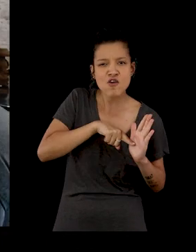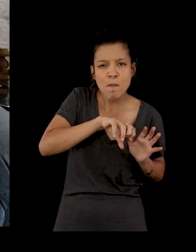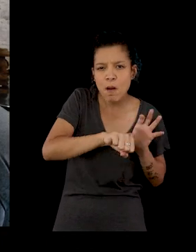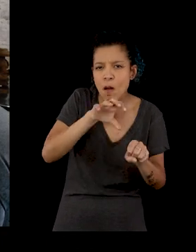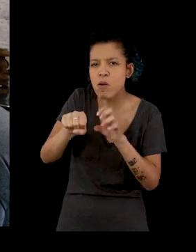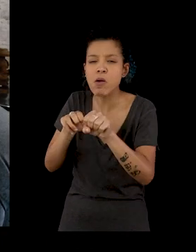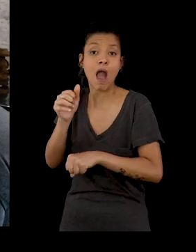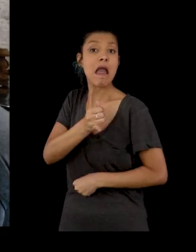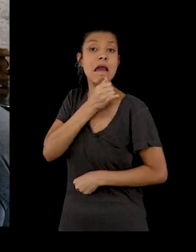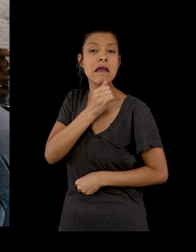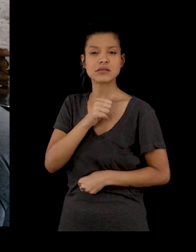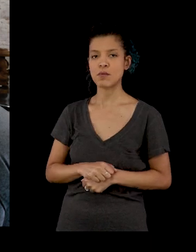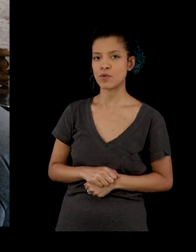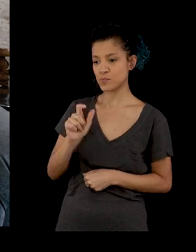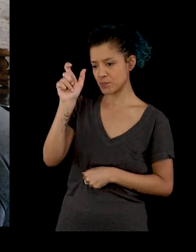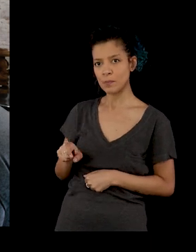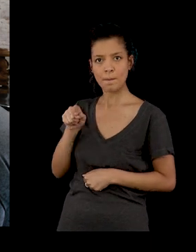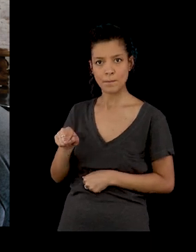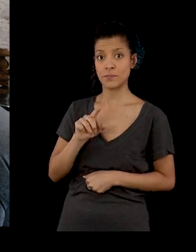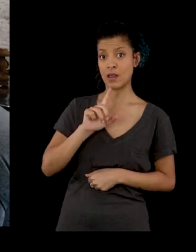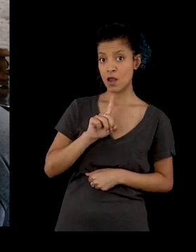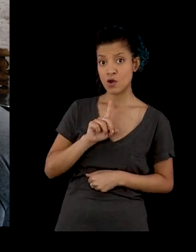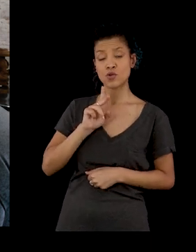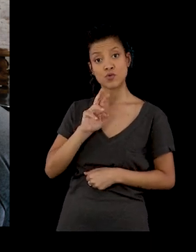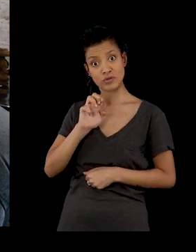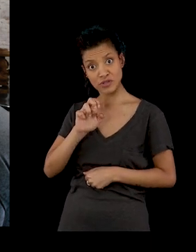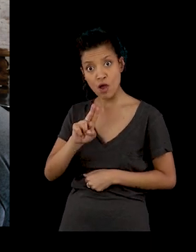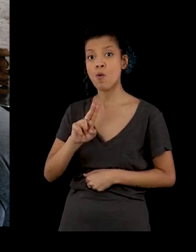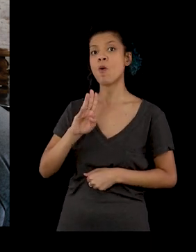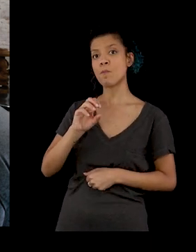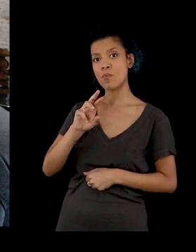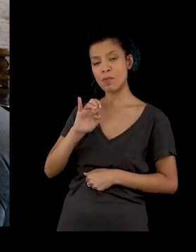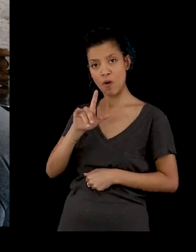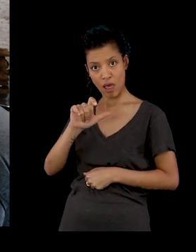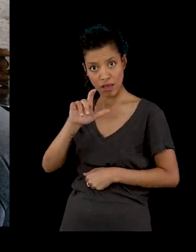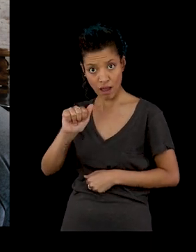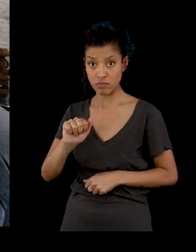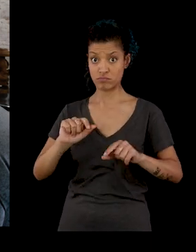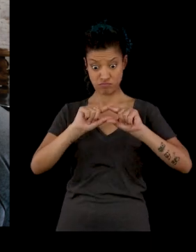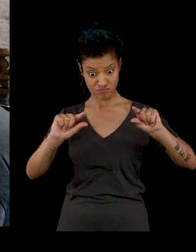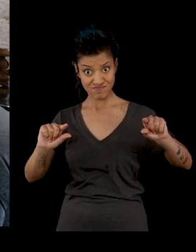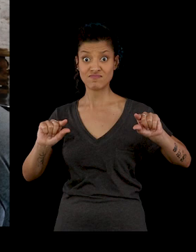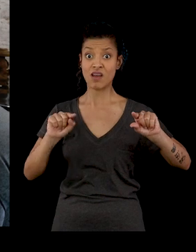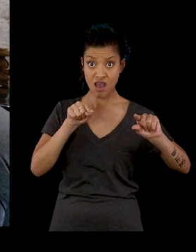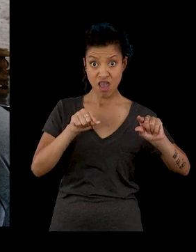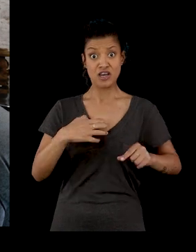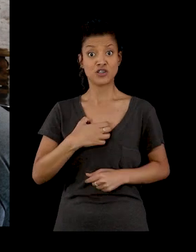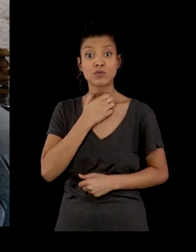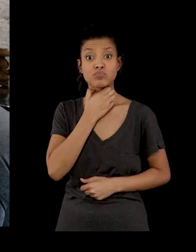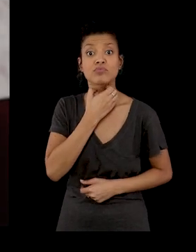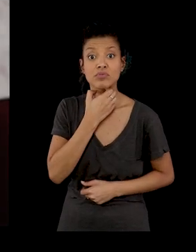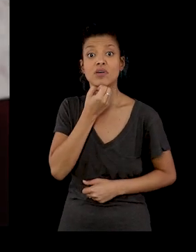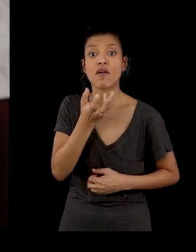essas coisas. Por exemplo, o Dias disse, o Borboleta era gago e secretário do prefeito, que era coronel. Então